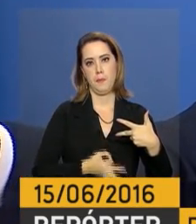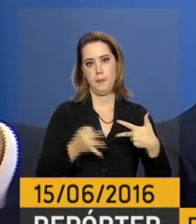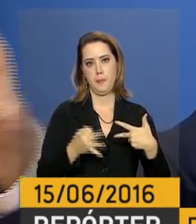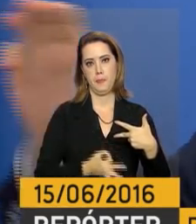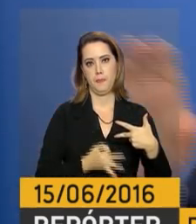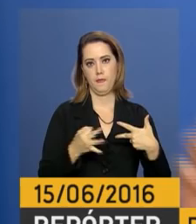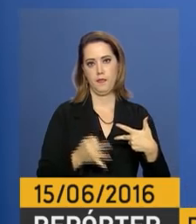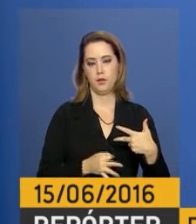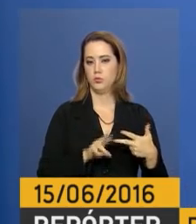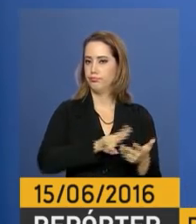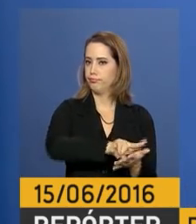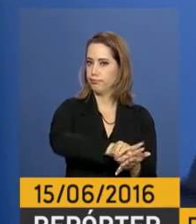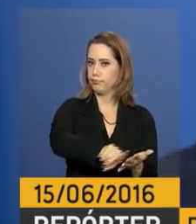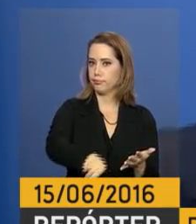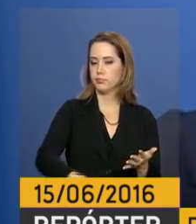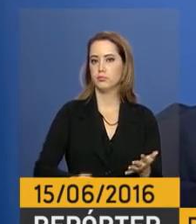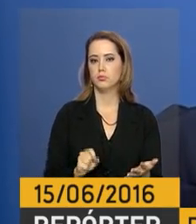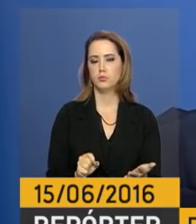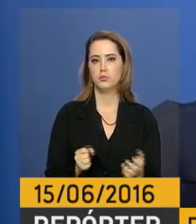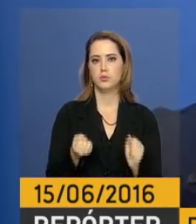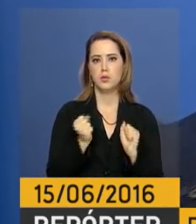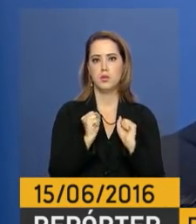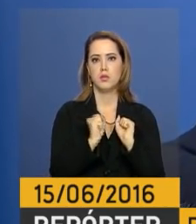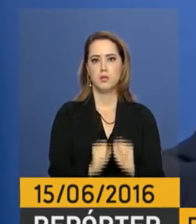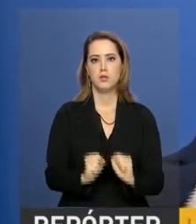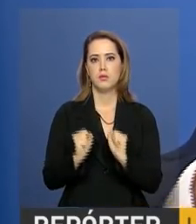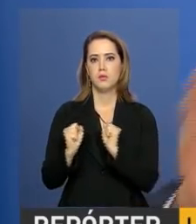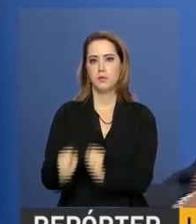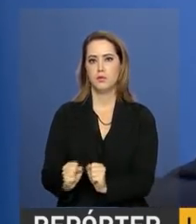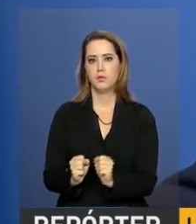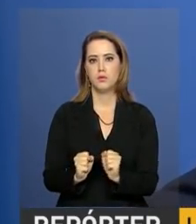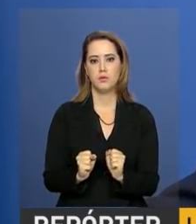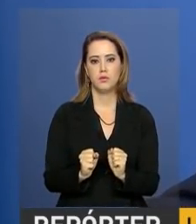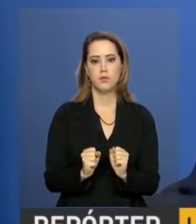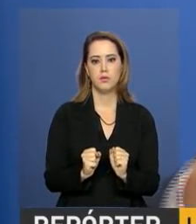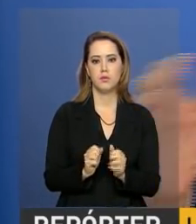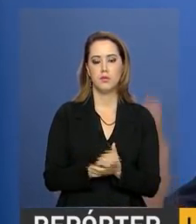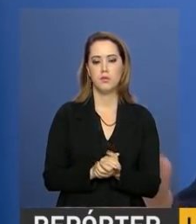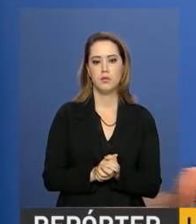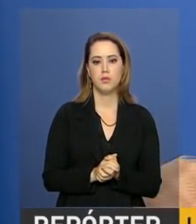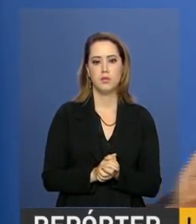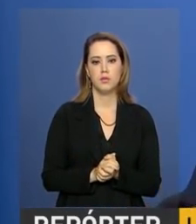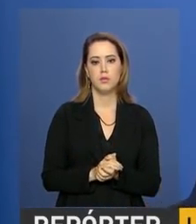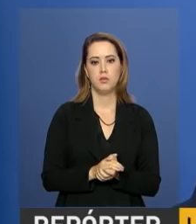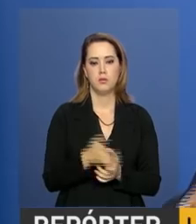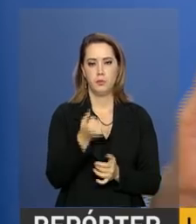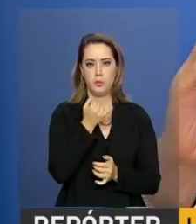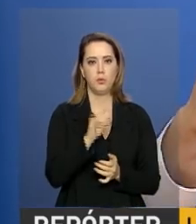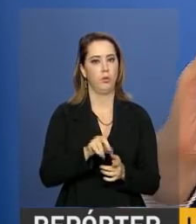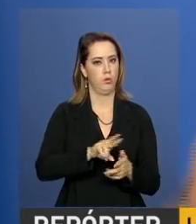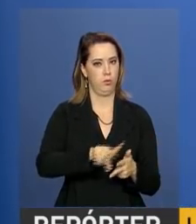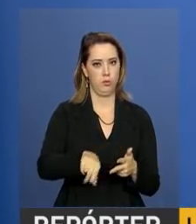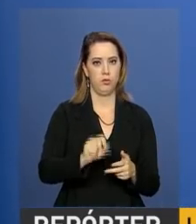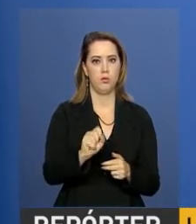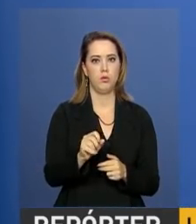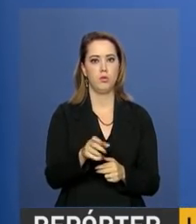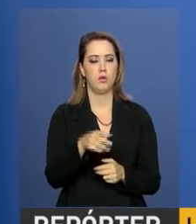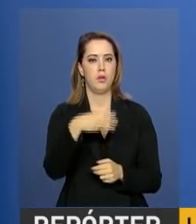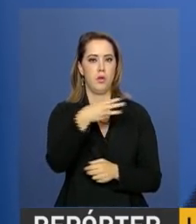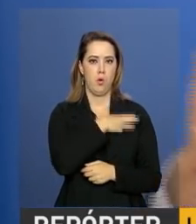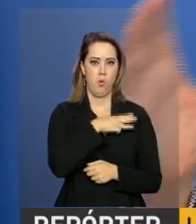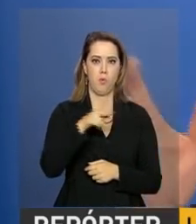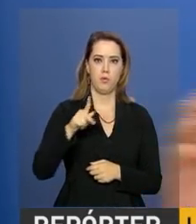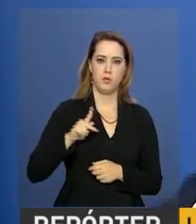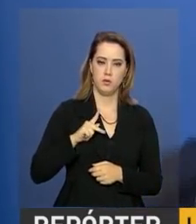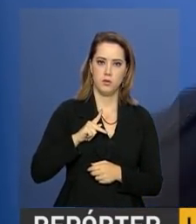judiciário e os demais poderes. Em resumo, eh, os demais, ó, por exemplo, o Ministério Público, o Tribunal de Contas, etc. Em